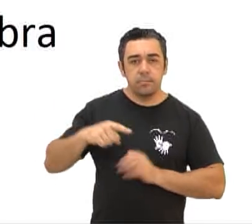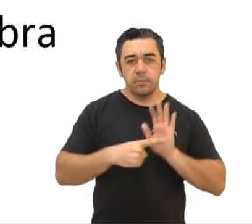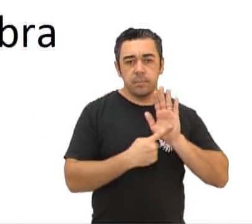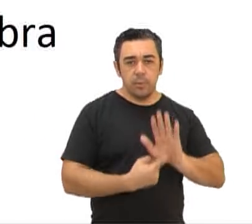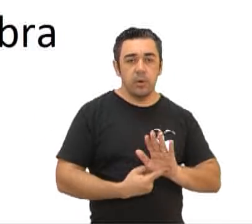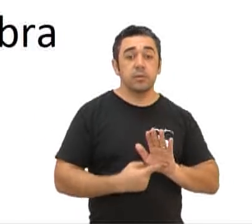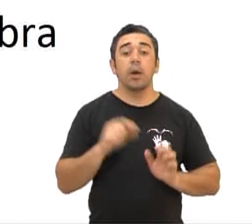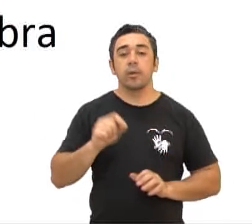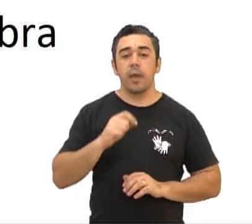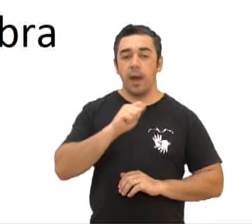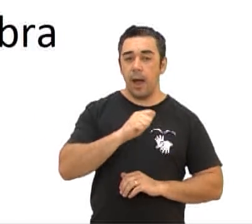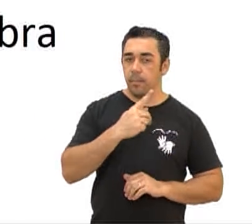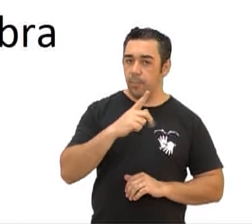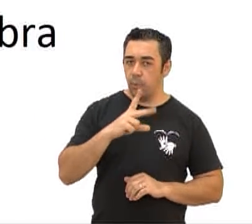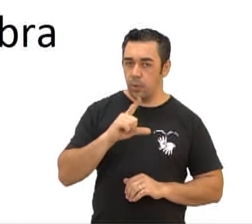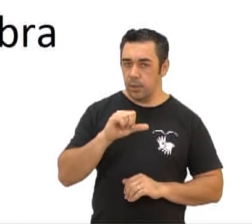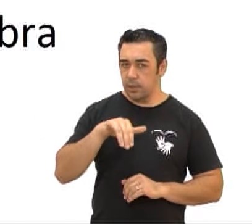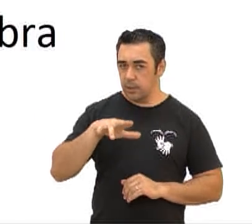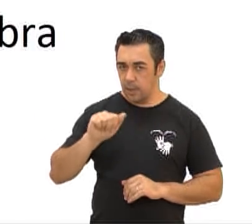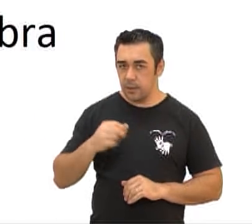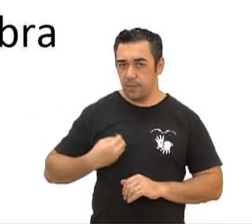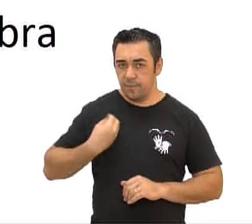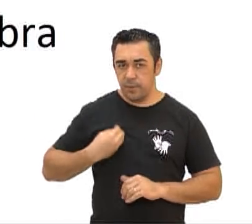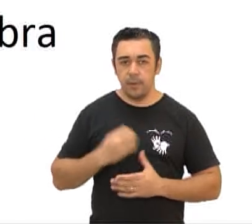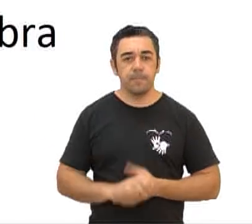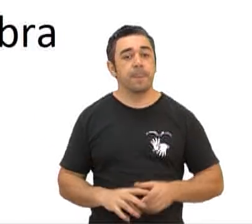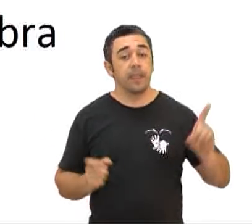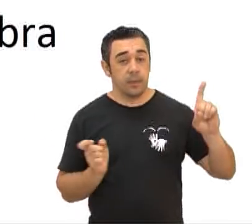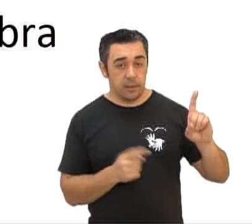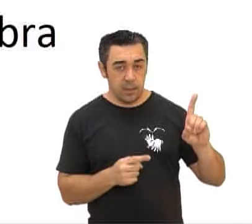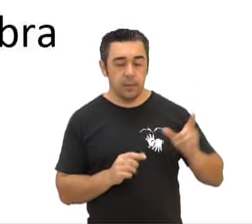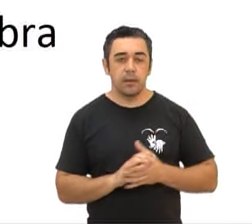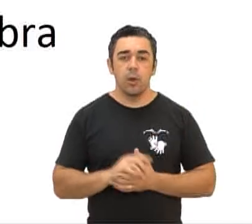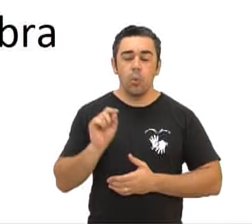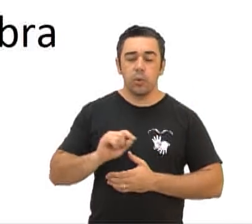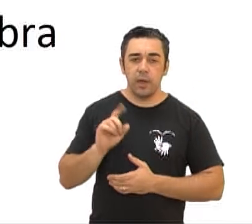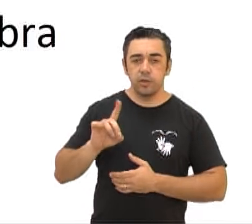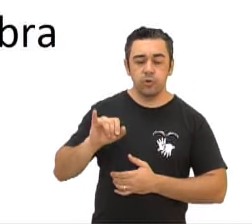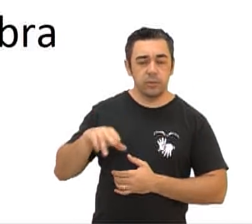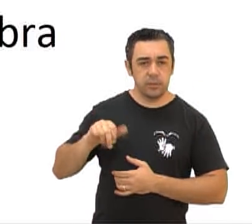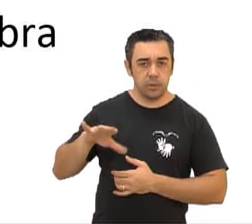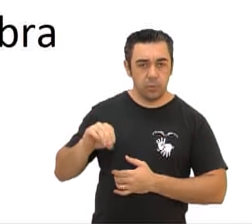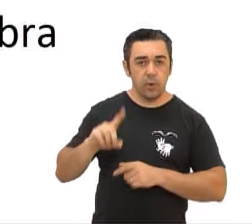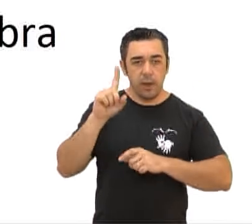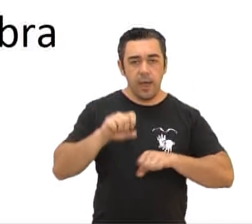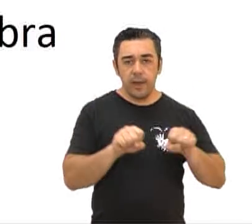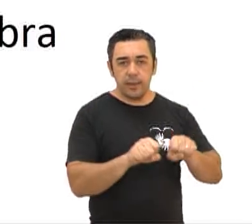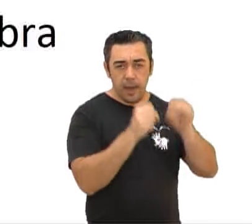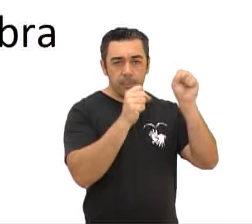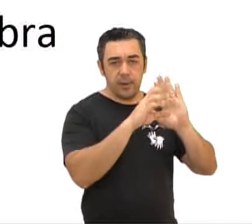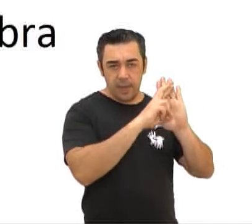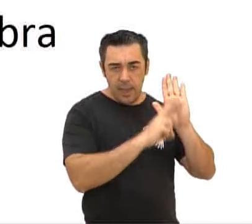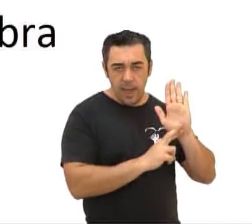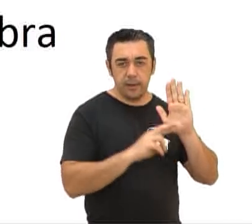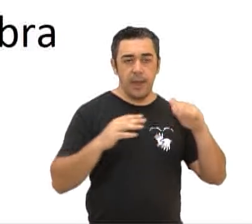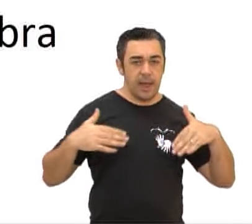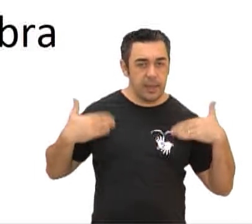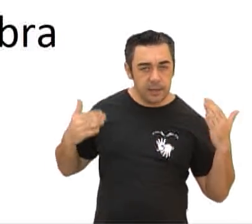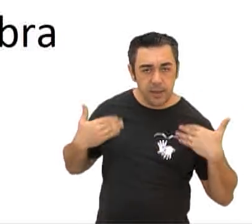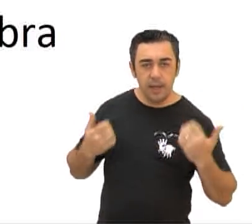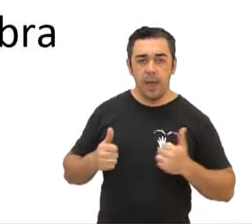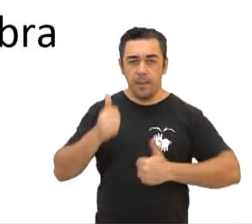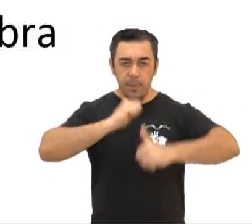dimensão apolínea da vida. E letra D, o elemento dionisíaco representa a quebra de regras, a alegria,